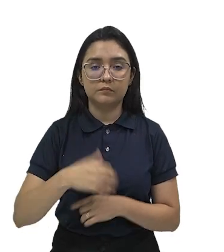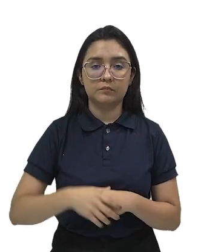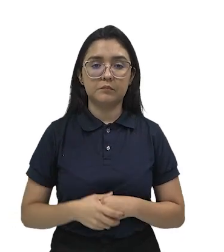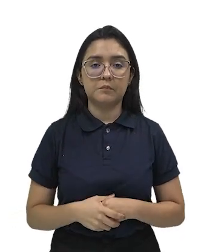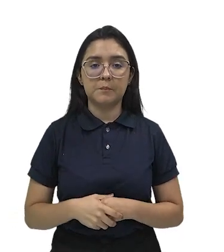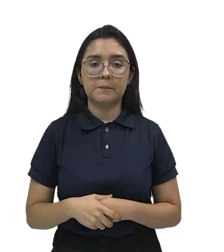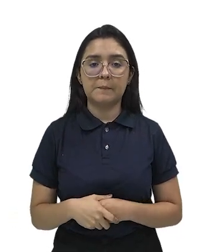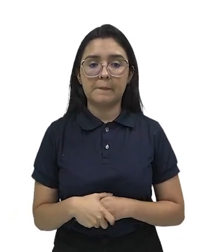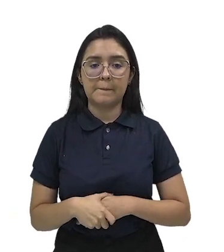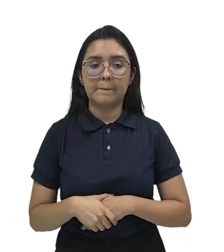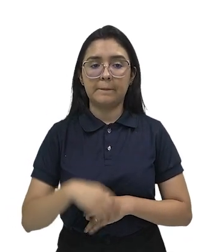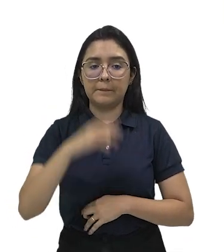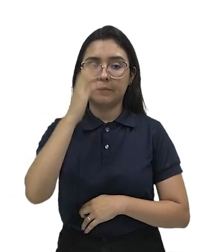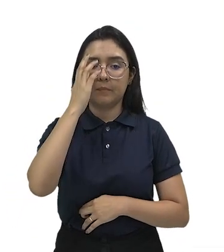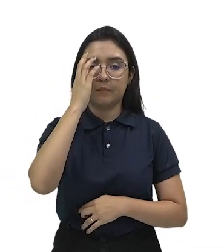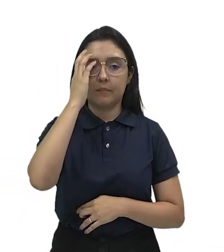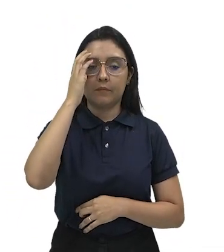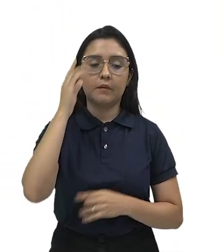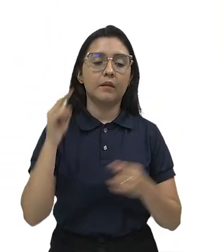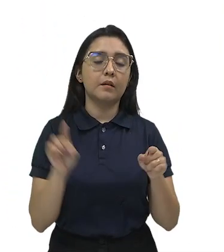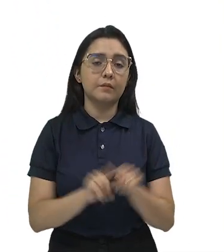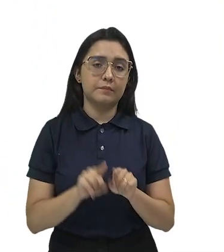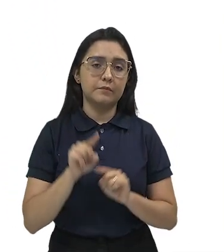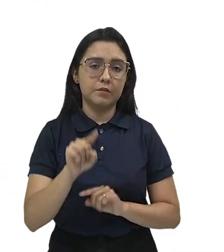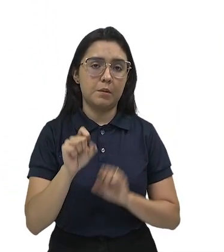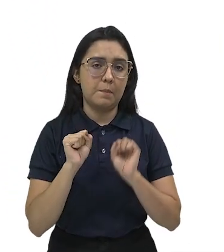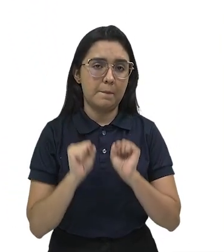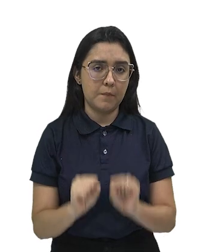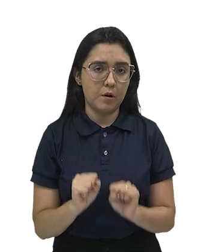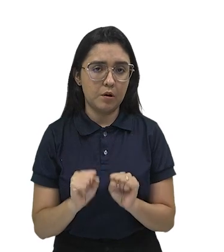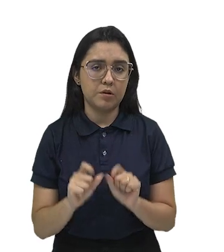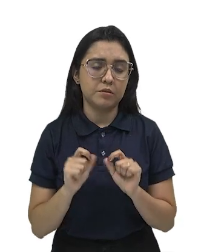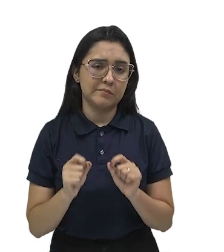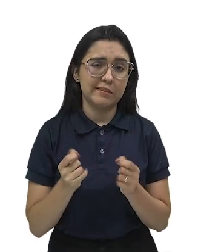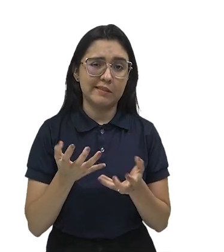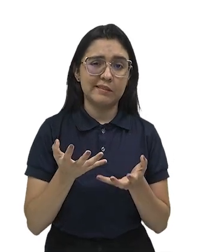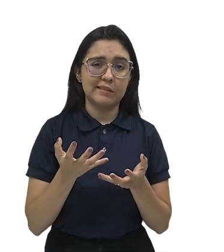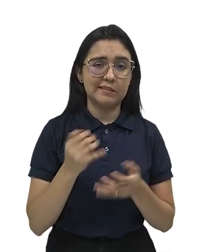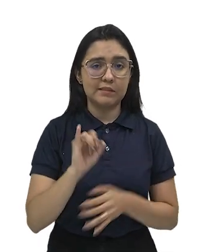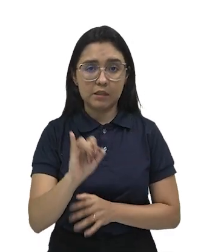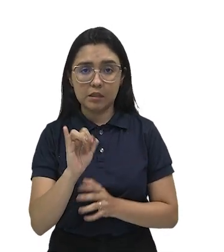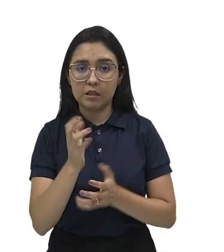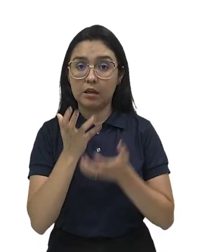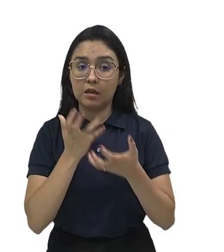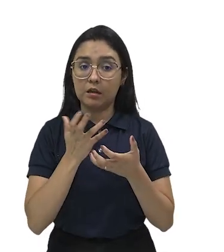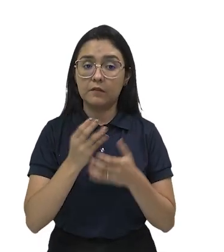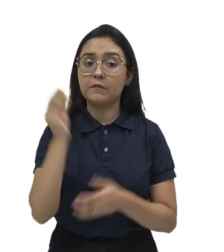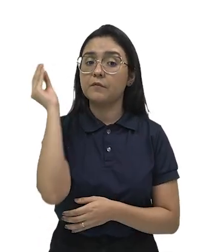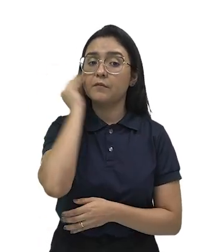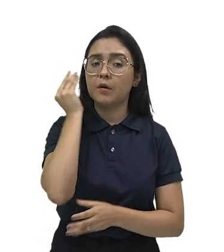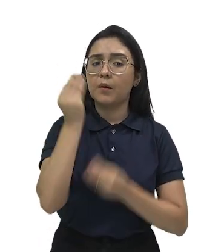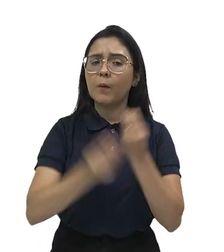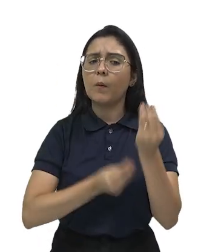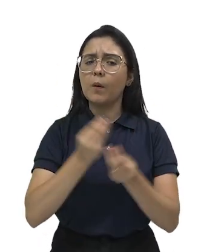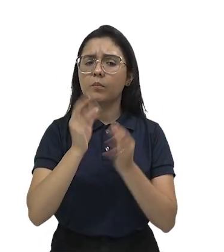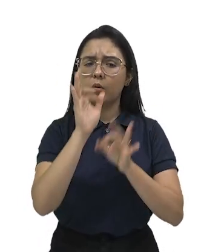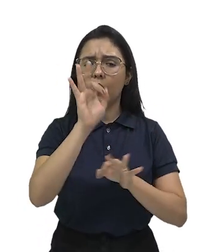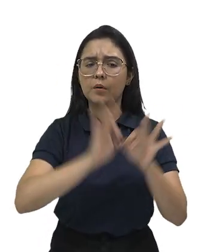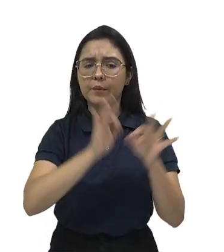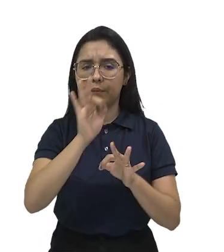36, certo? E você poderia, inclusive, aqui, se quisesse, ver como é que